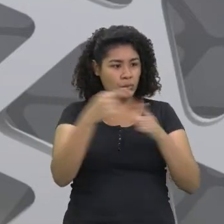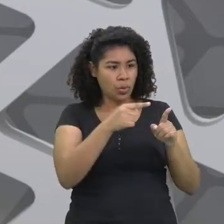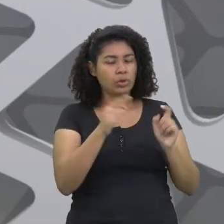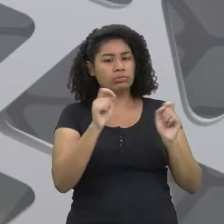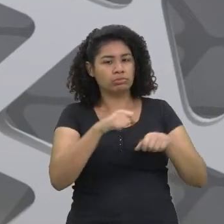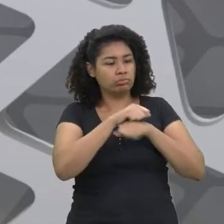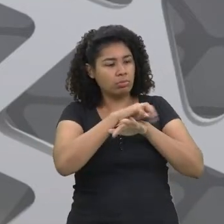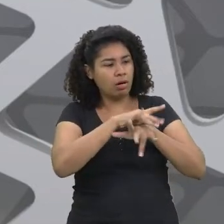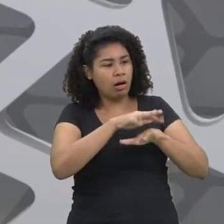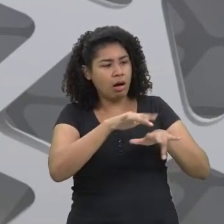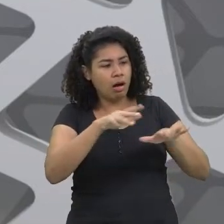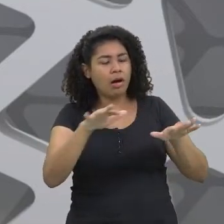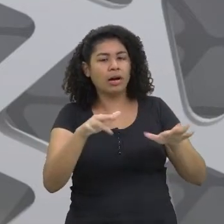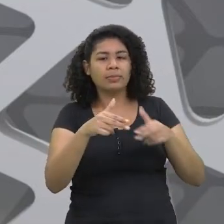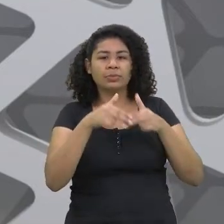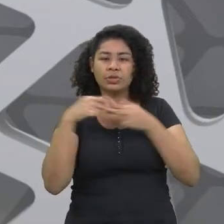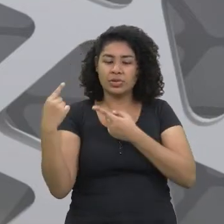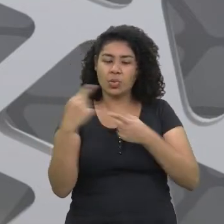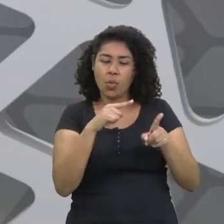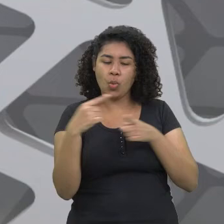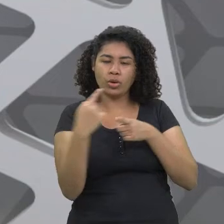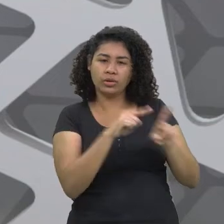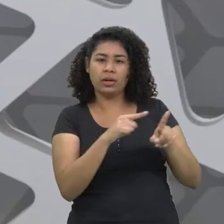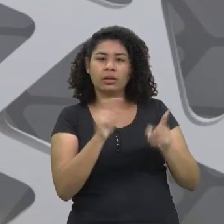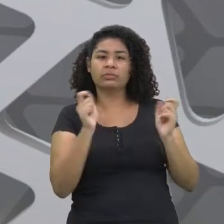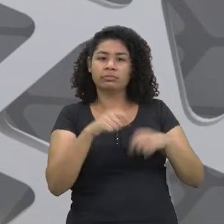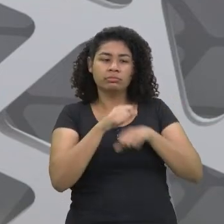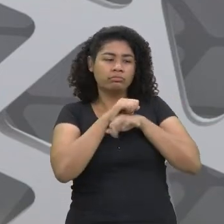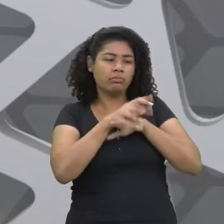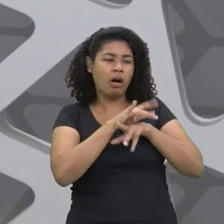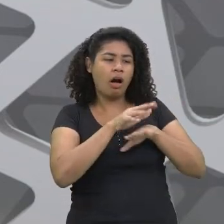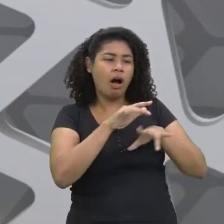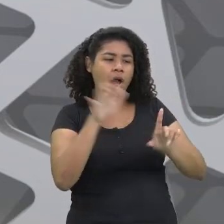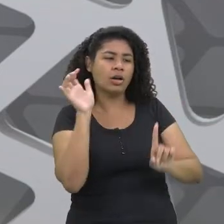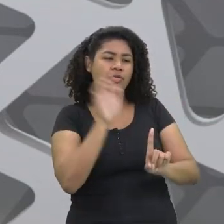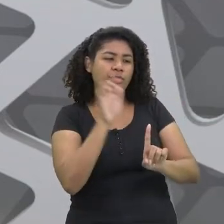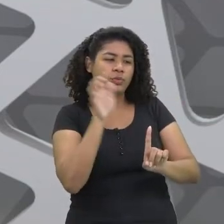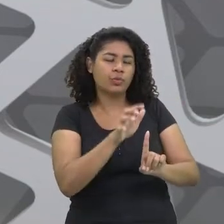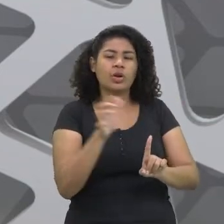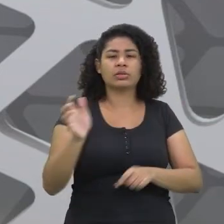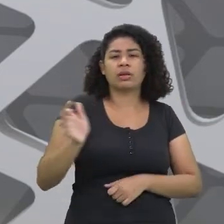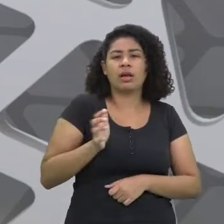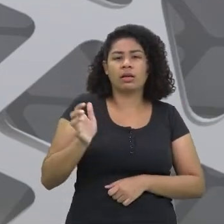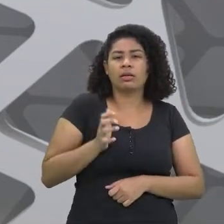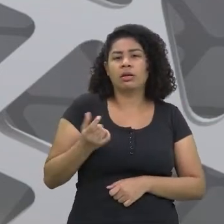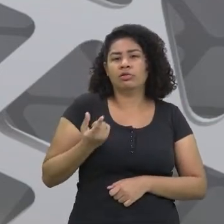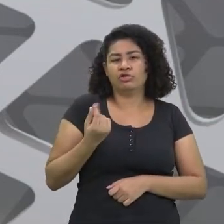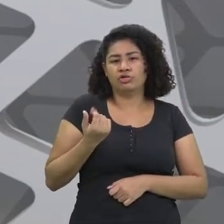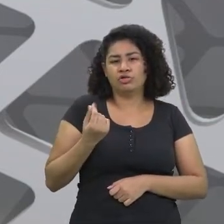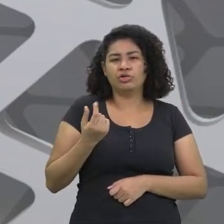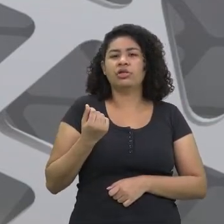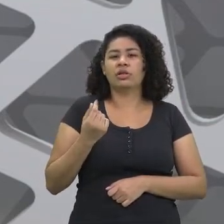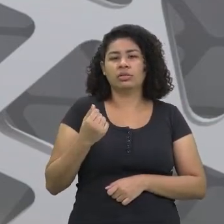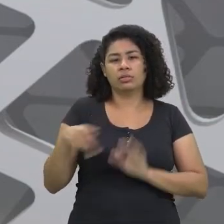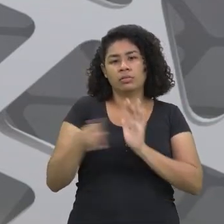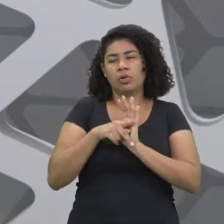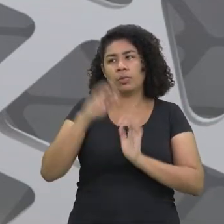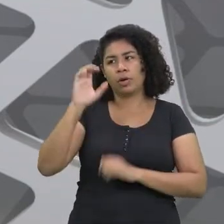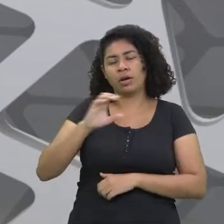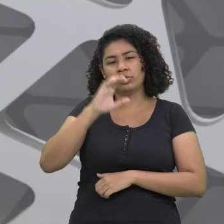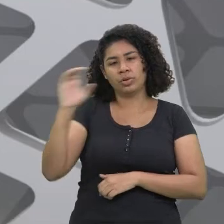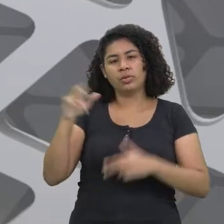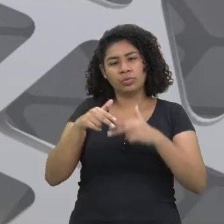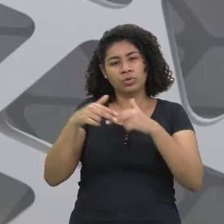chamada Contra-Reforma para ampliar a sua influência, a sua riqueza, trazer mais fiéis e combater a